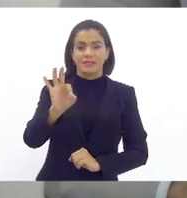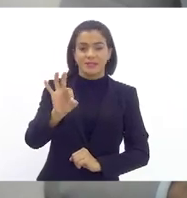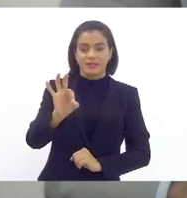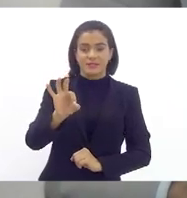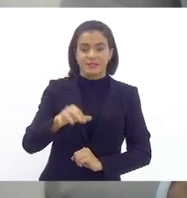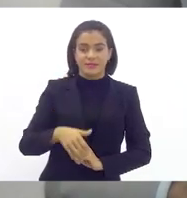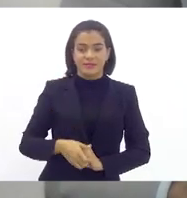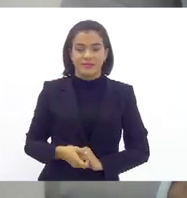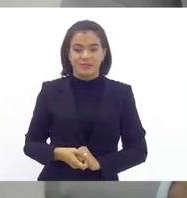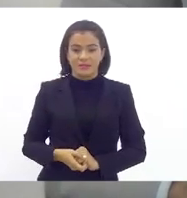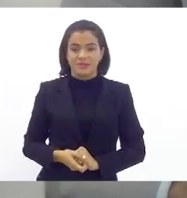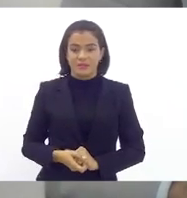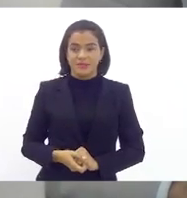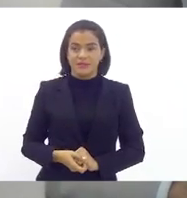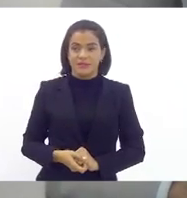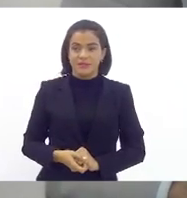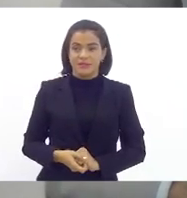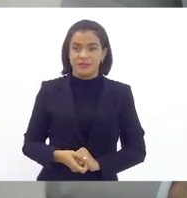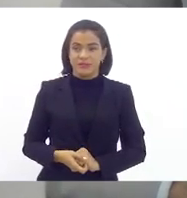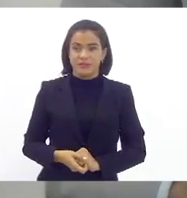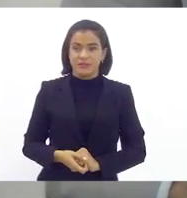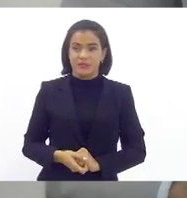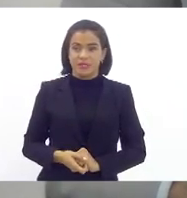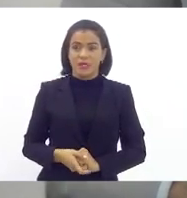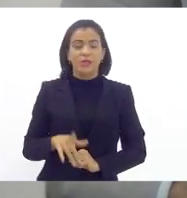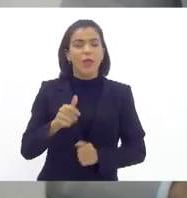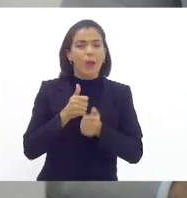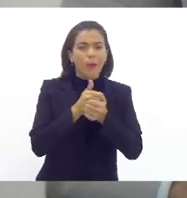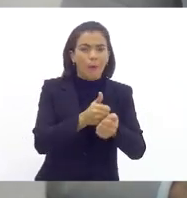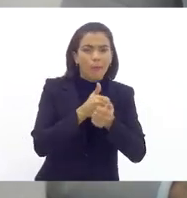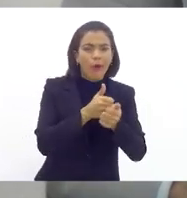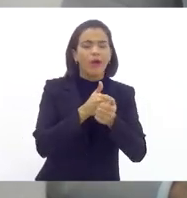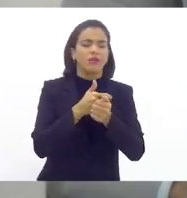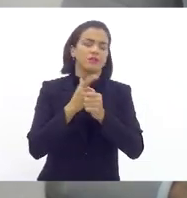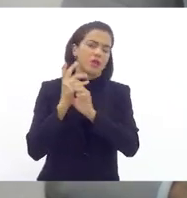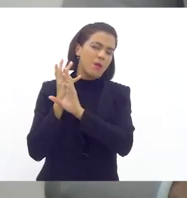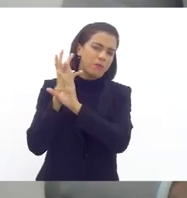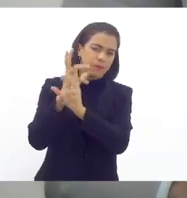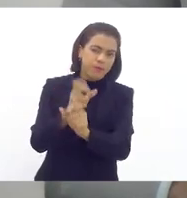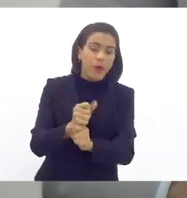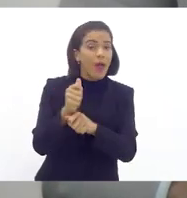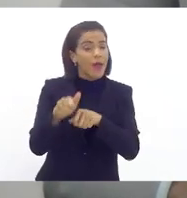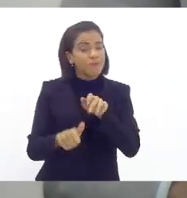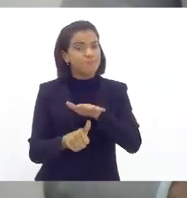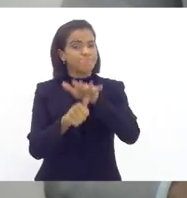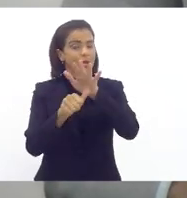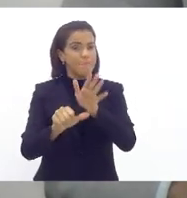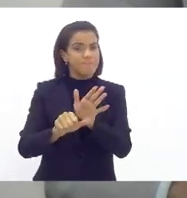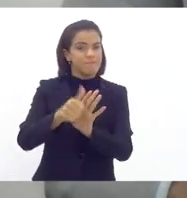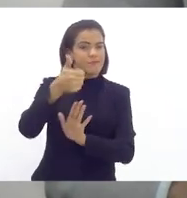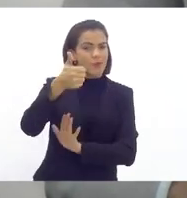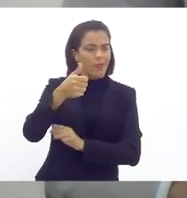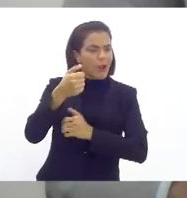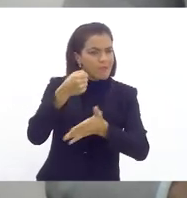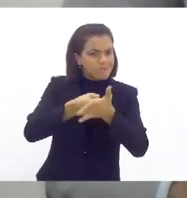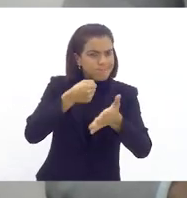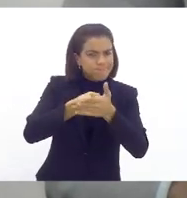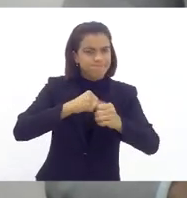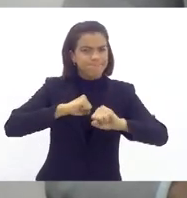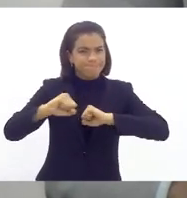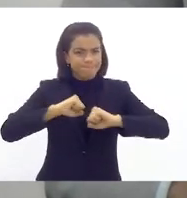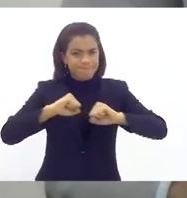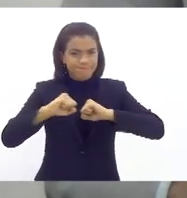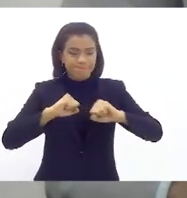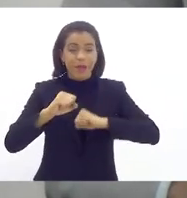Crioula, que é outra que acompanha todos esses temas há muitos e muitos anos, é uma pioneira, uma batalhadora, a